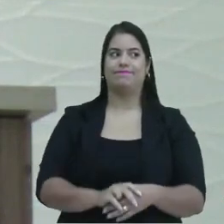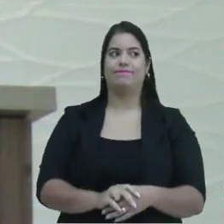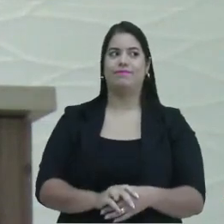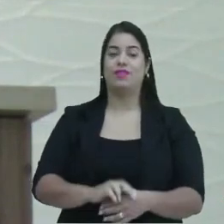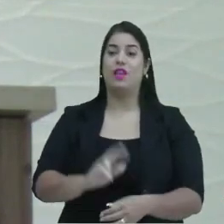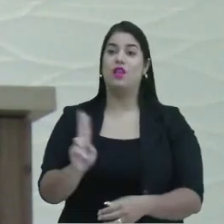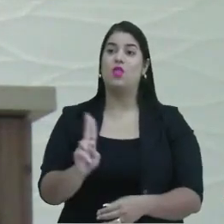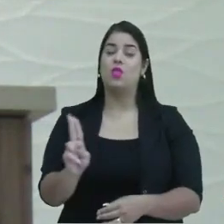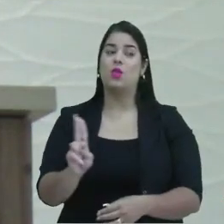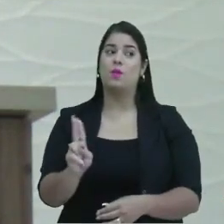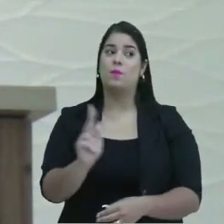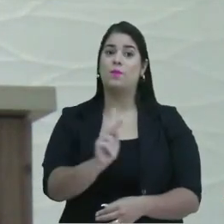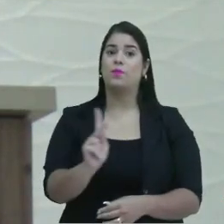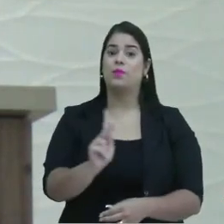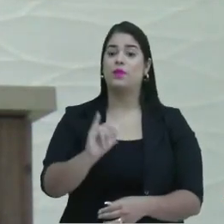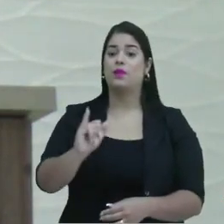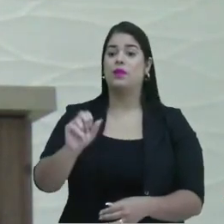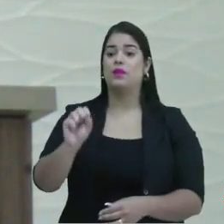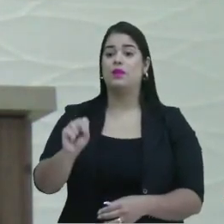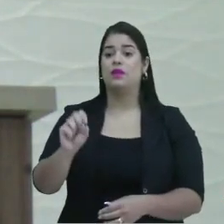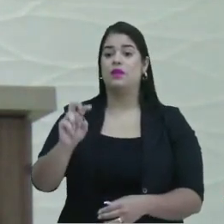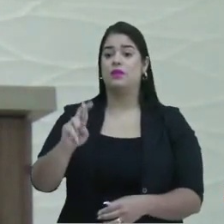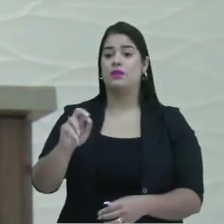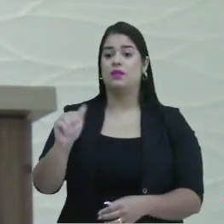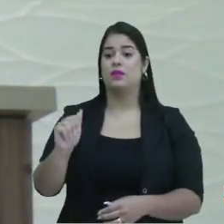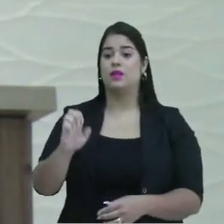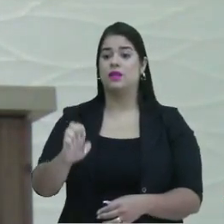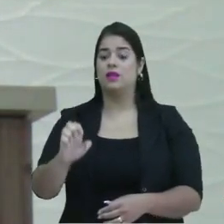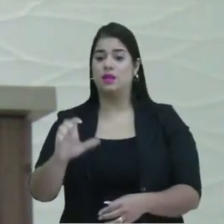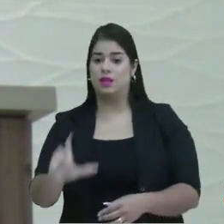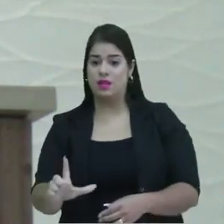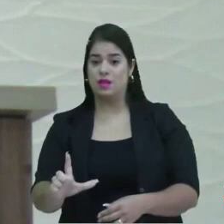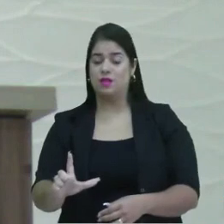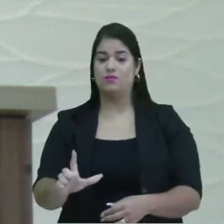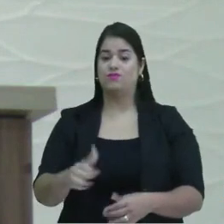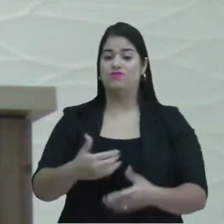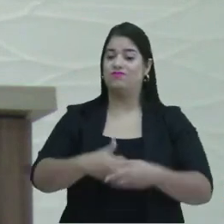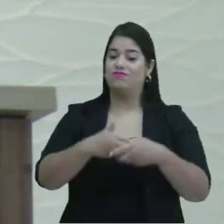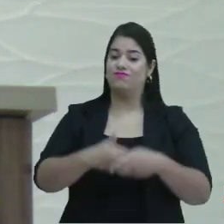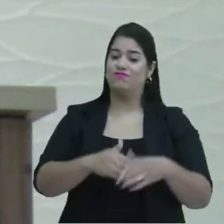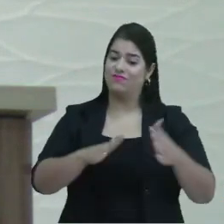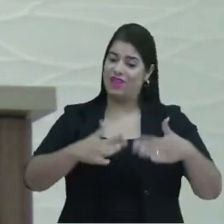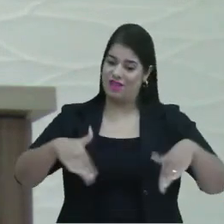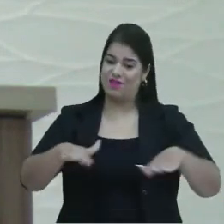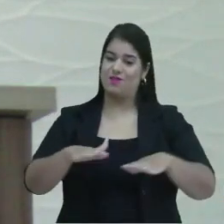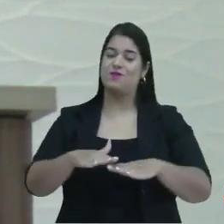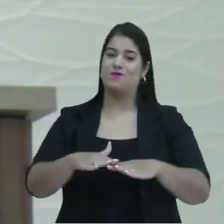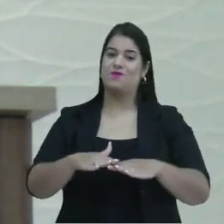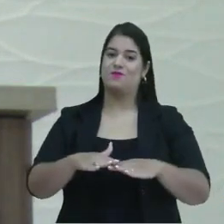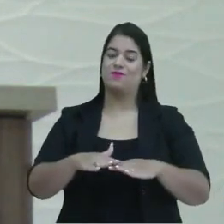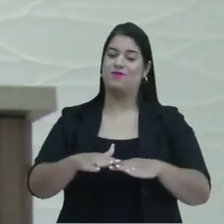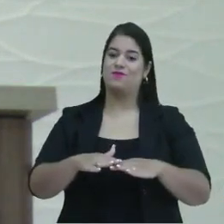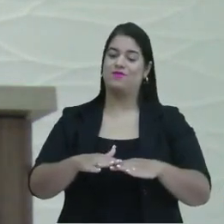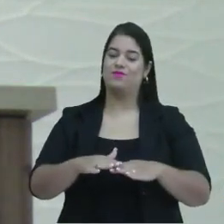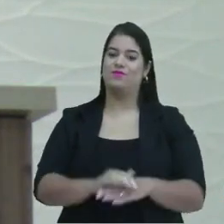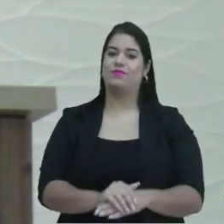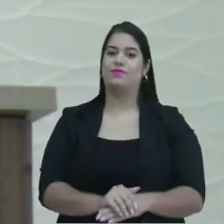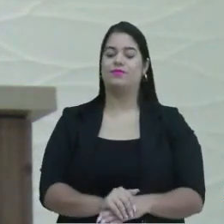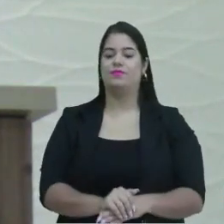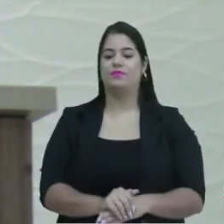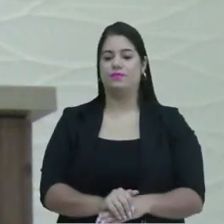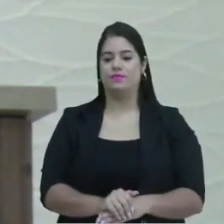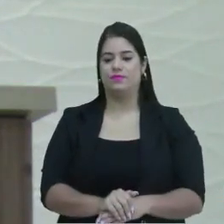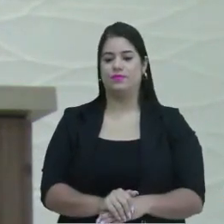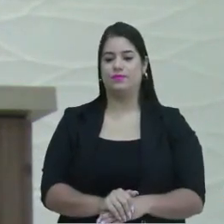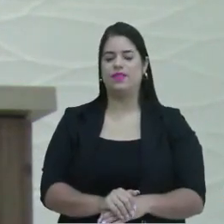nome de Israel, cumprimentar a todos. Estendo ainda os cumprimentos aos demais que participam desta sessão de forma presencial